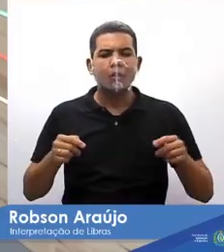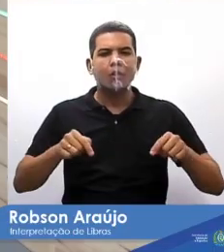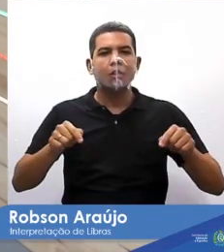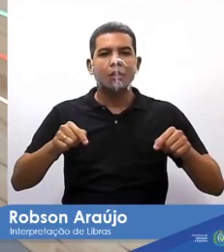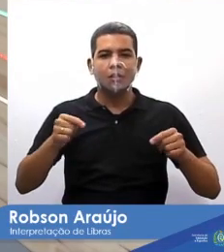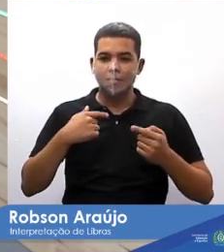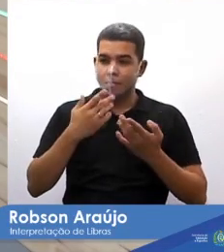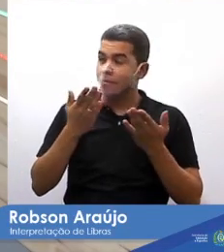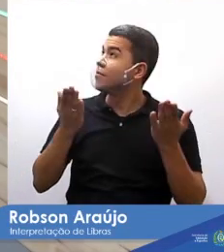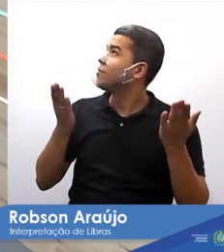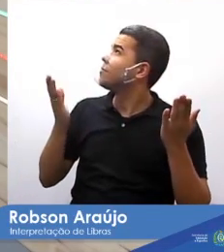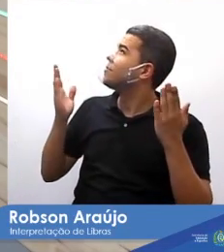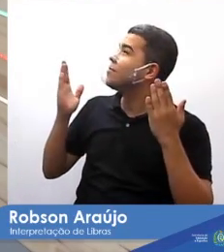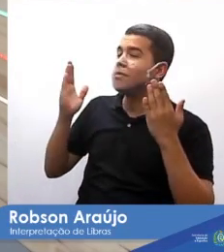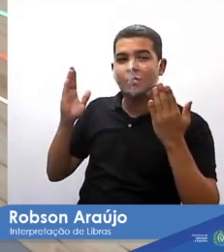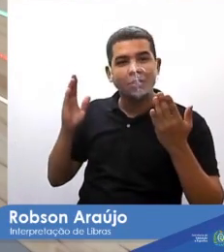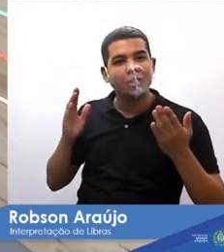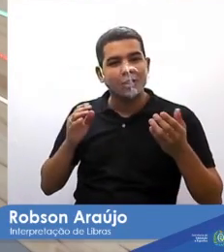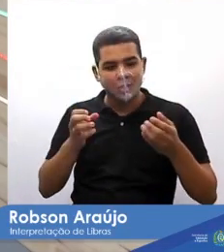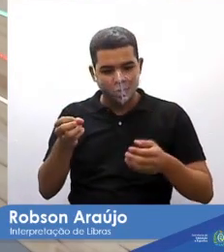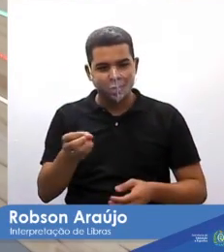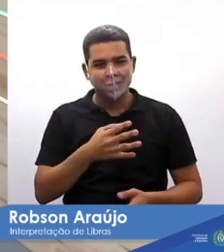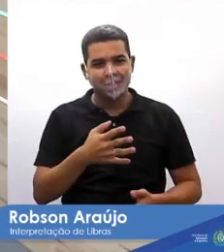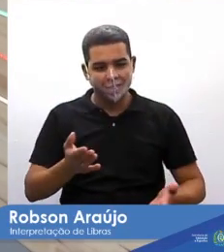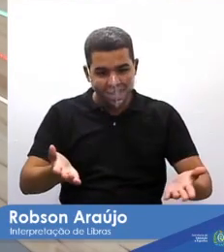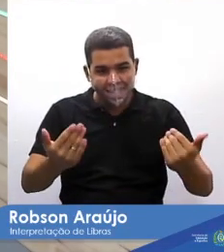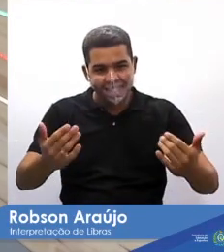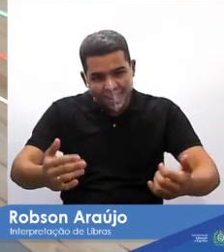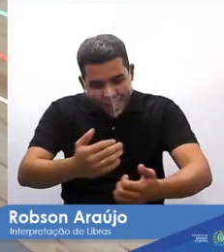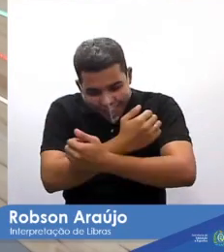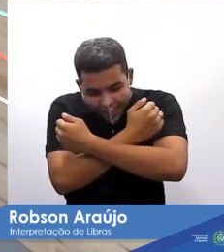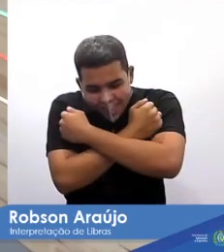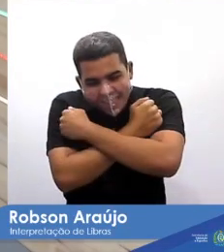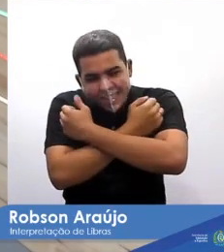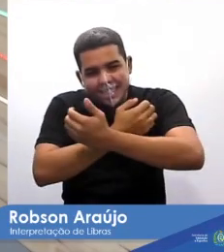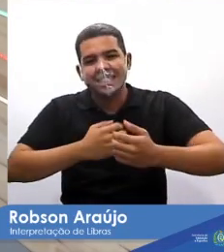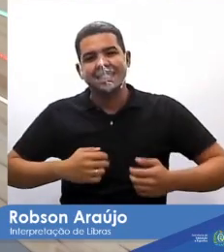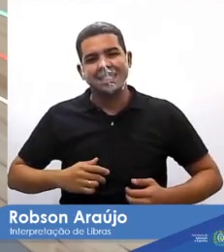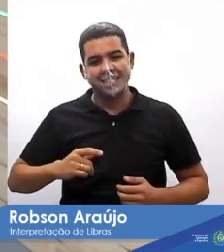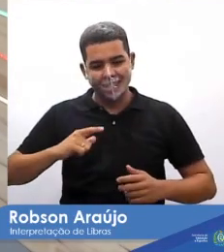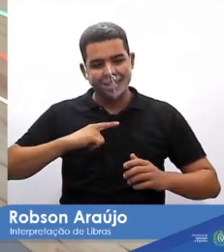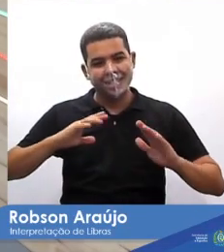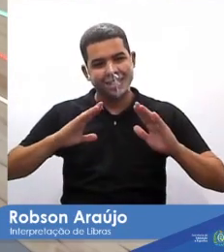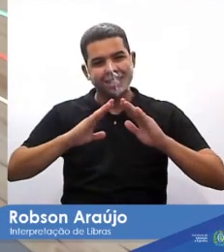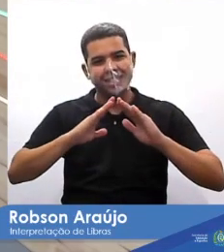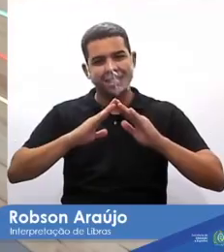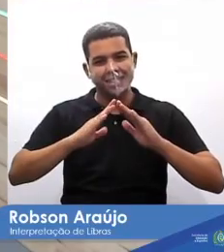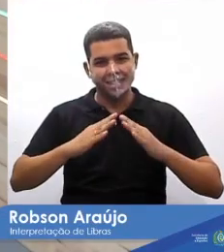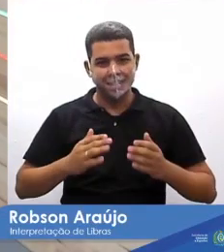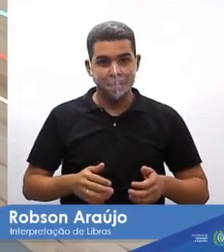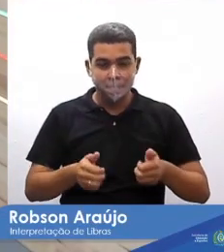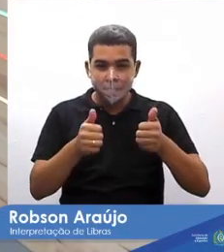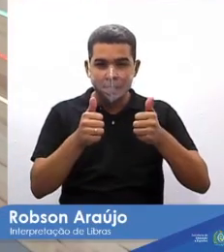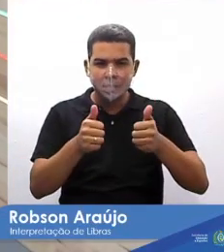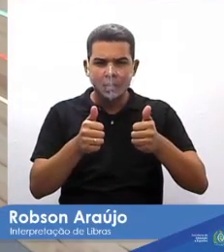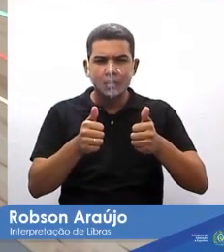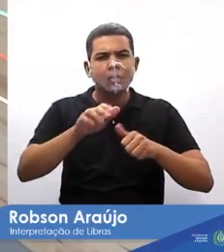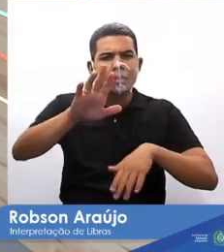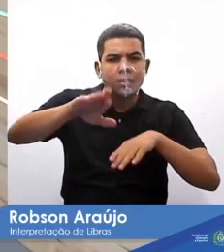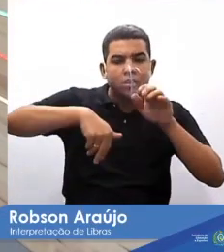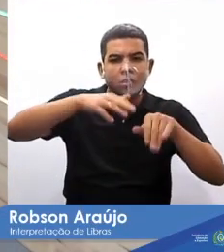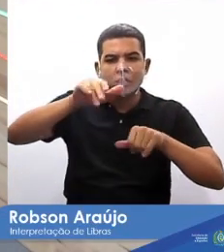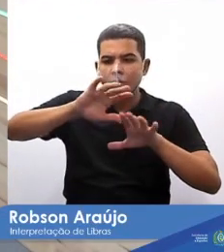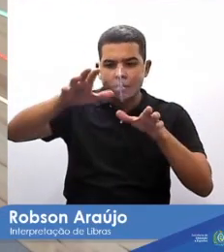novo para receber vocês de braços abertos nessa nova casa do nosso estúdio, beleza? Chama todo